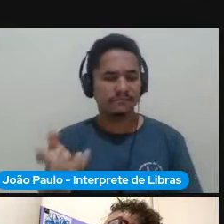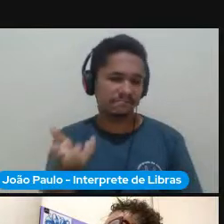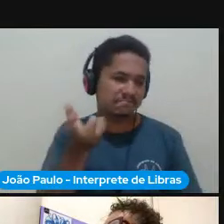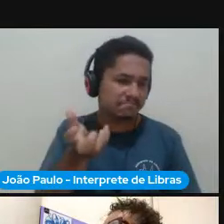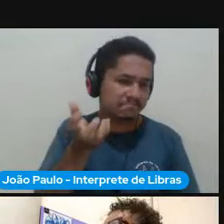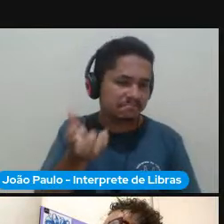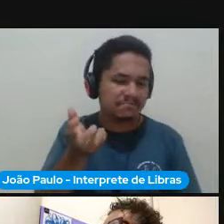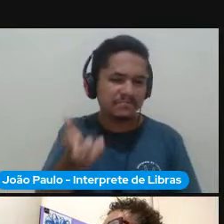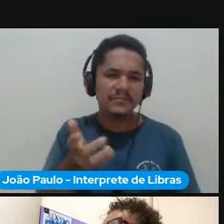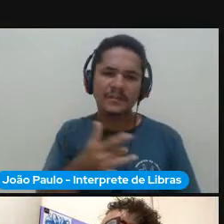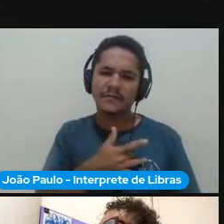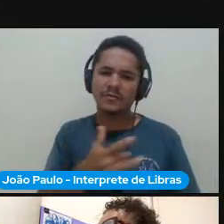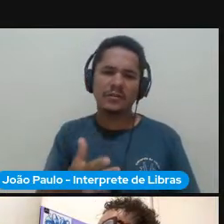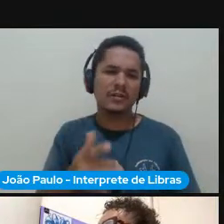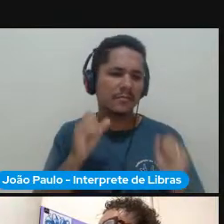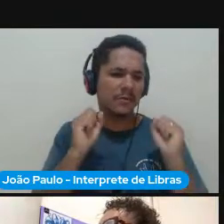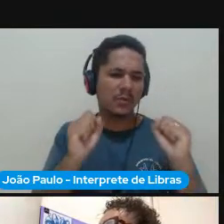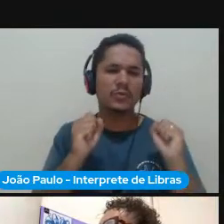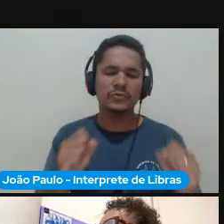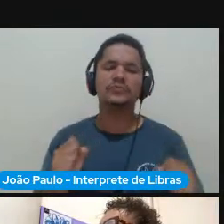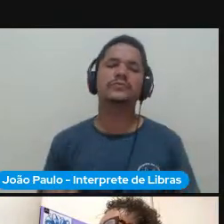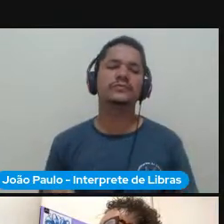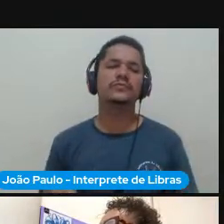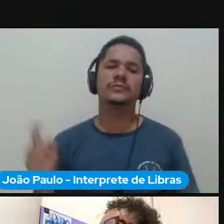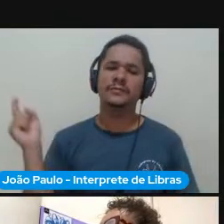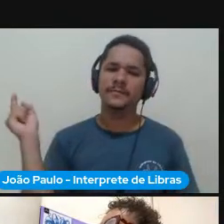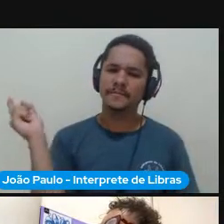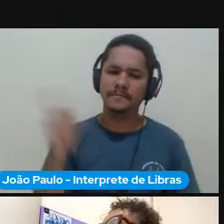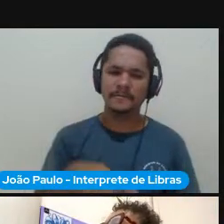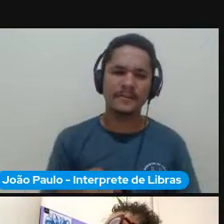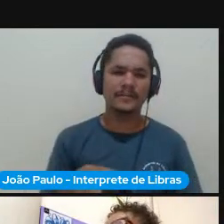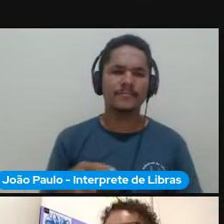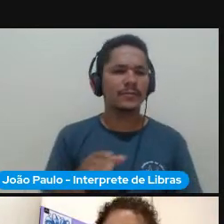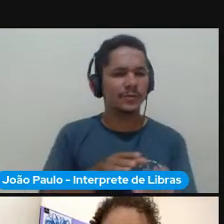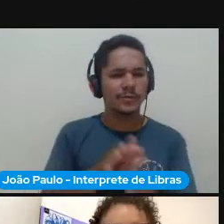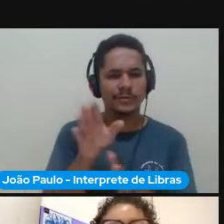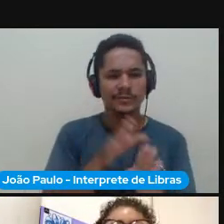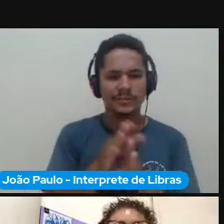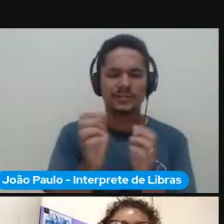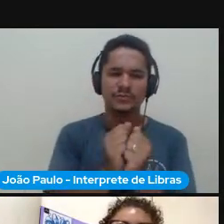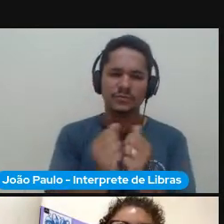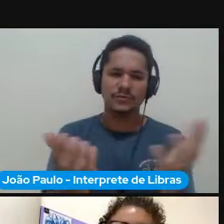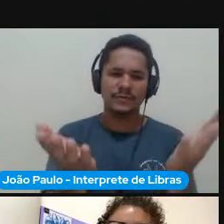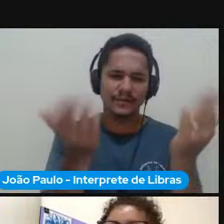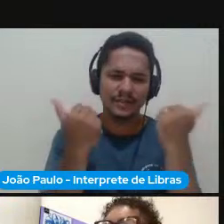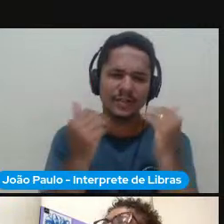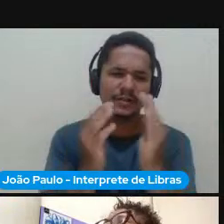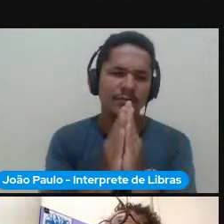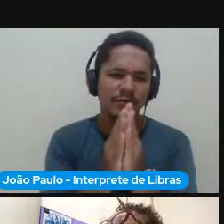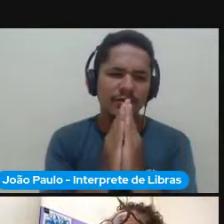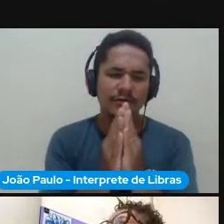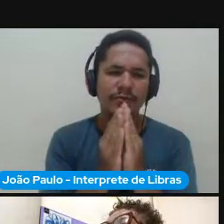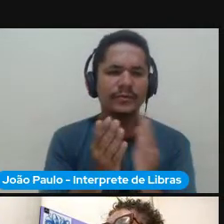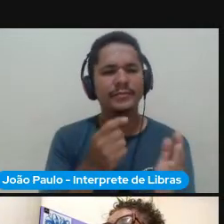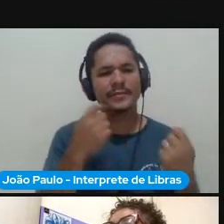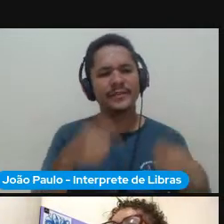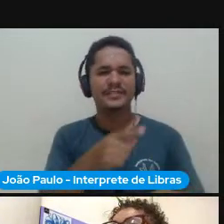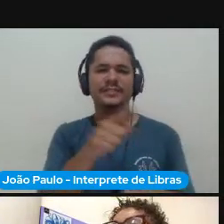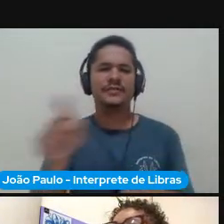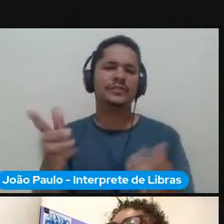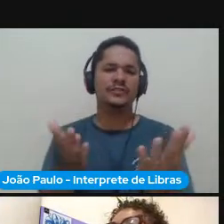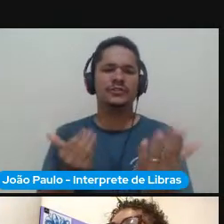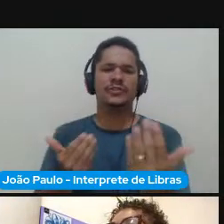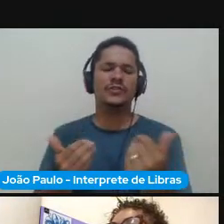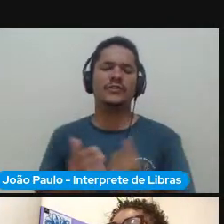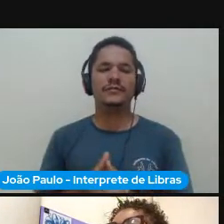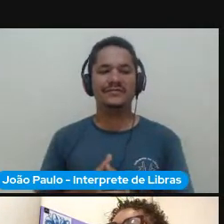Se voluntariem. Vem ser um conselheiro aqui com a gente. Nós precisamos da juventude, dos estudantes.